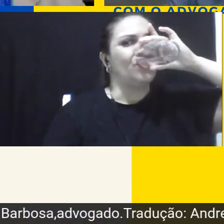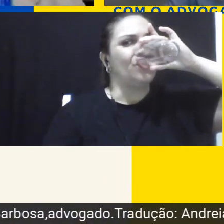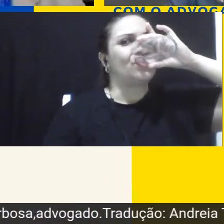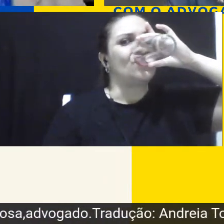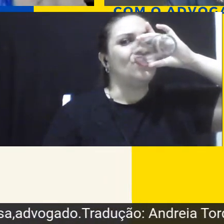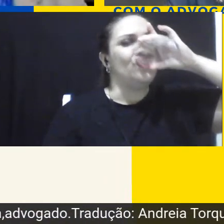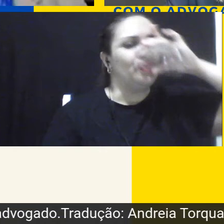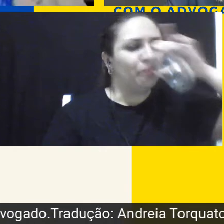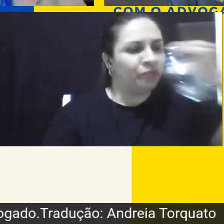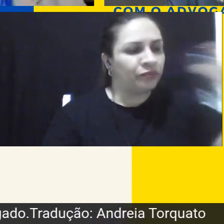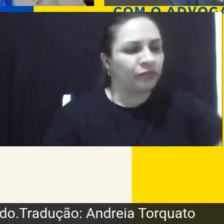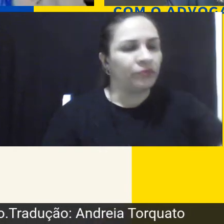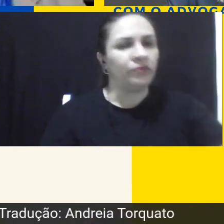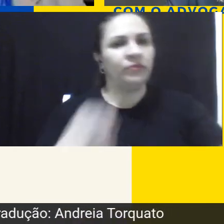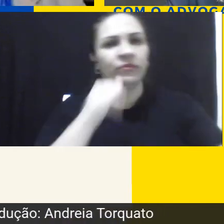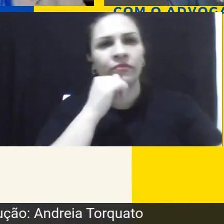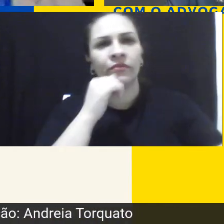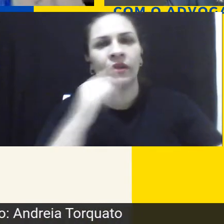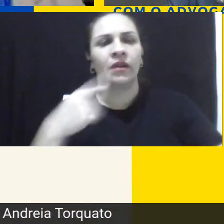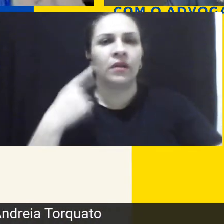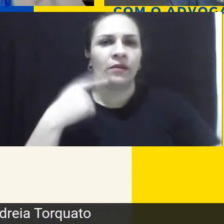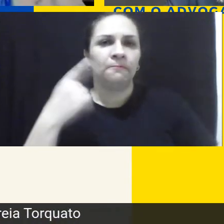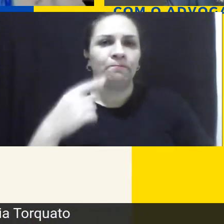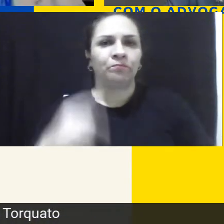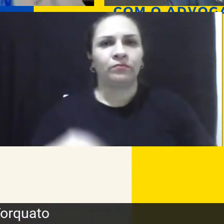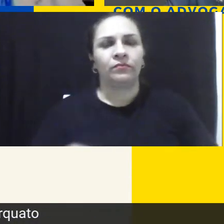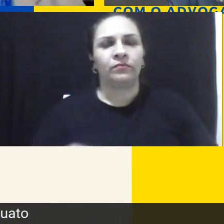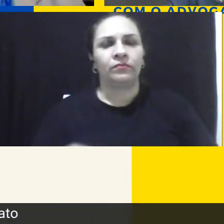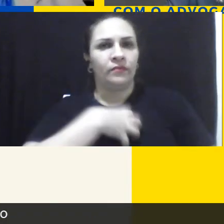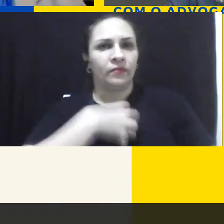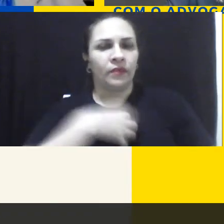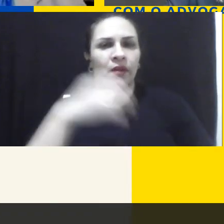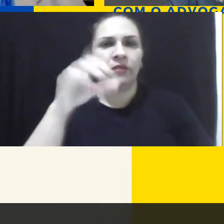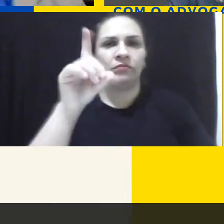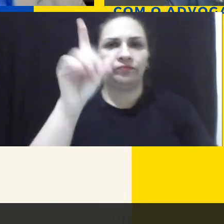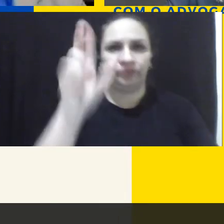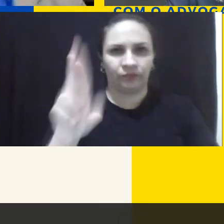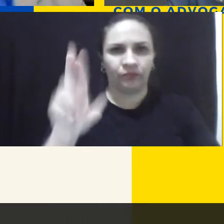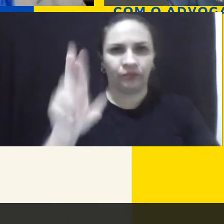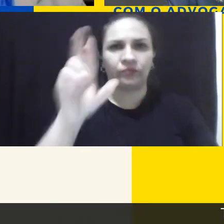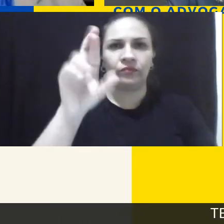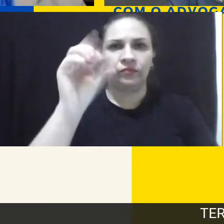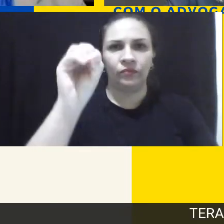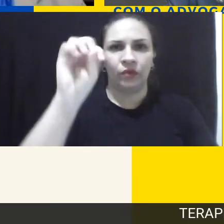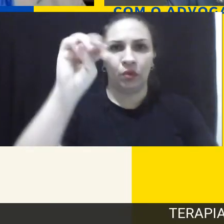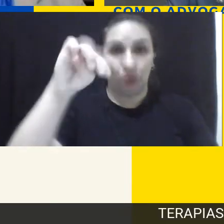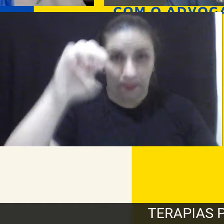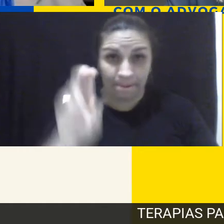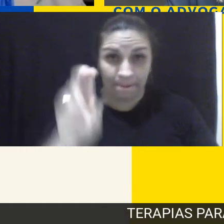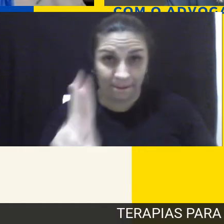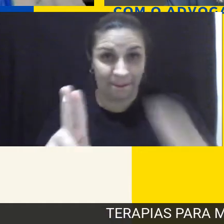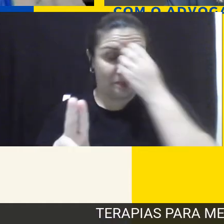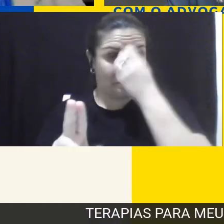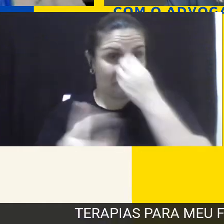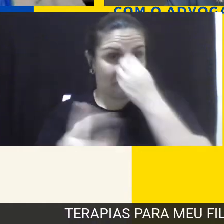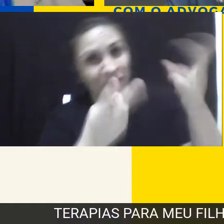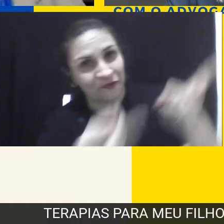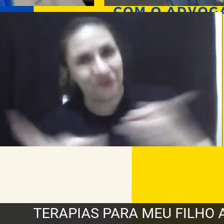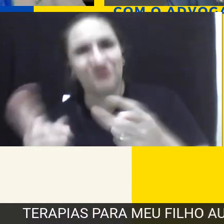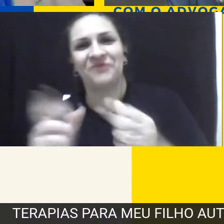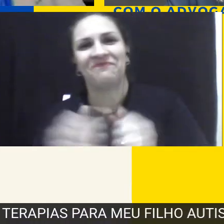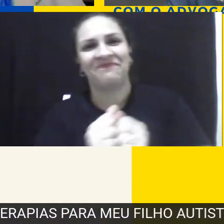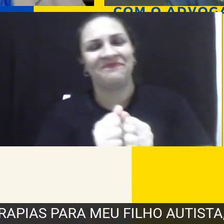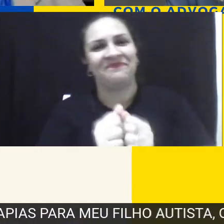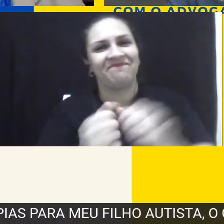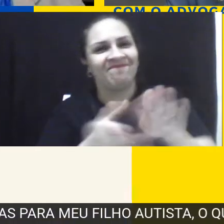advogado lá de Salvador, tem um trabalho bom, é palestrante, e convidei ele para ser consultor